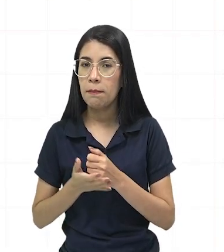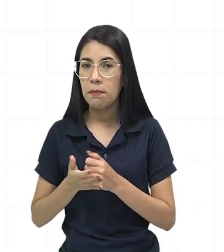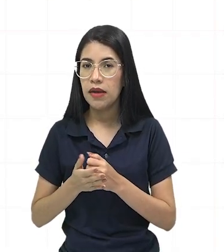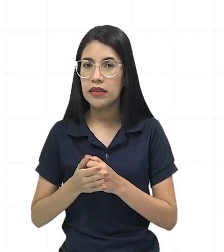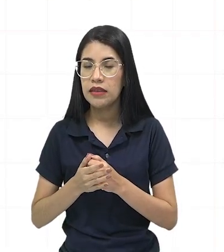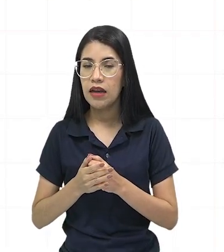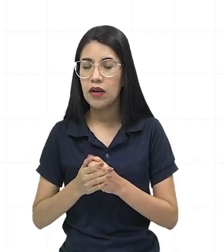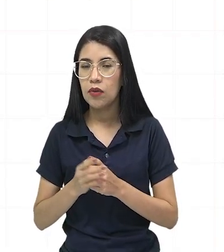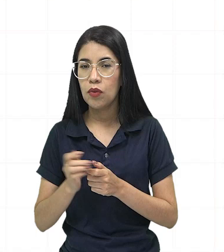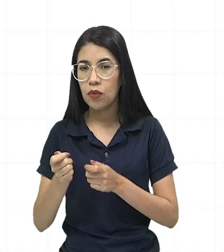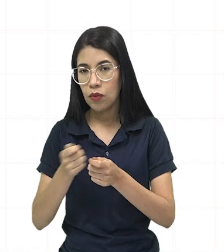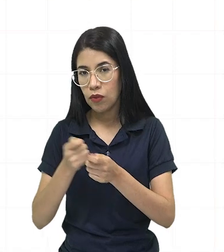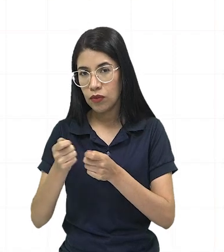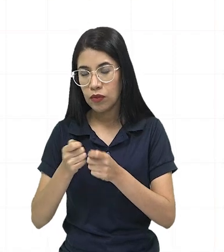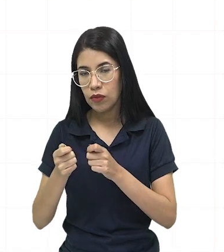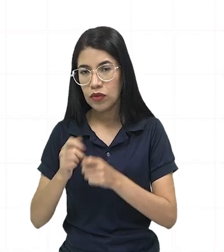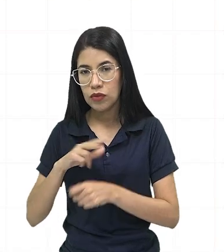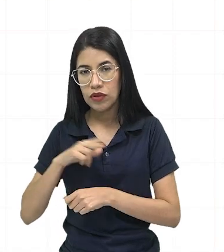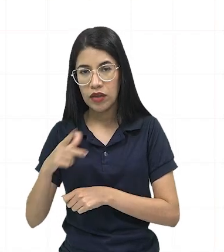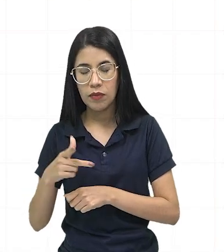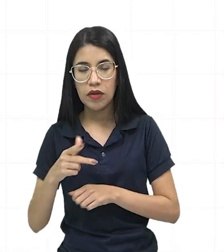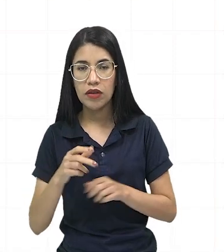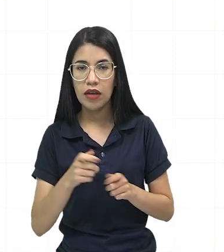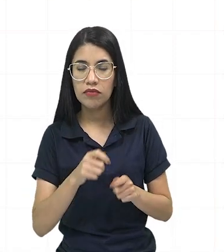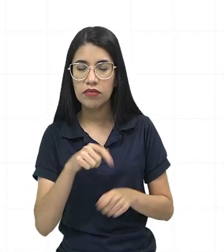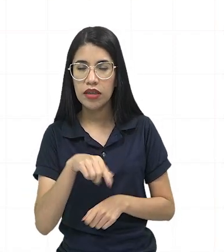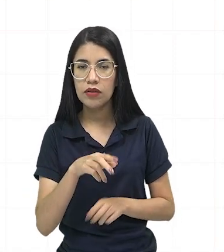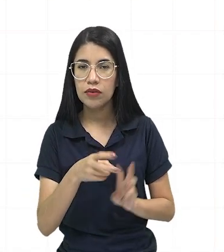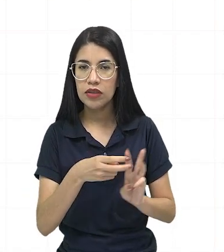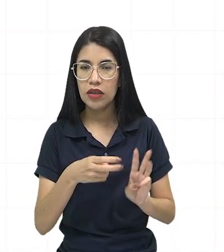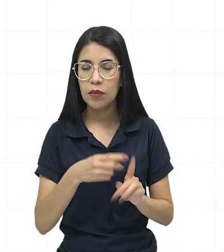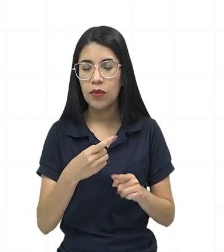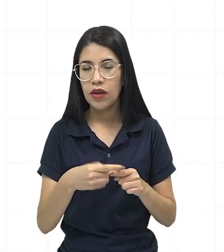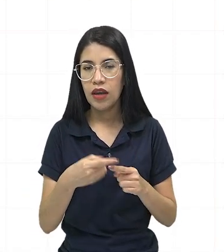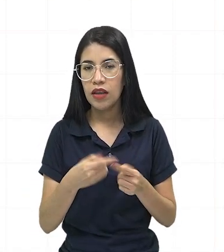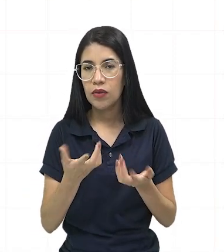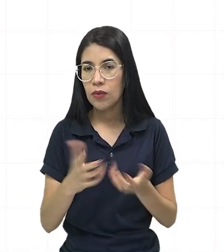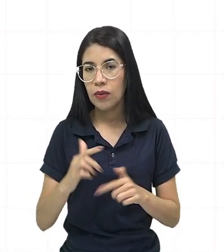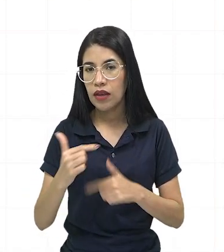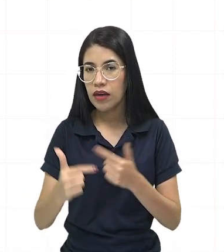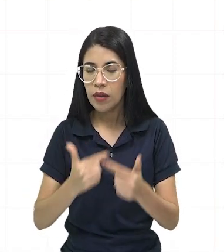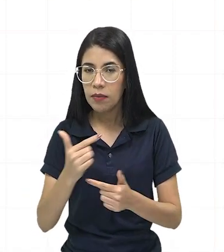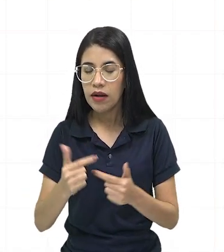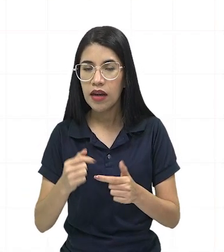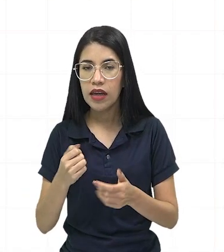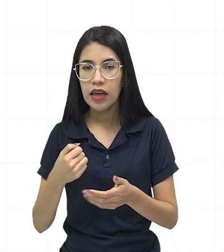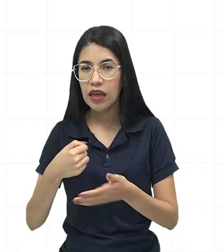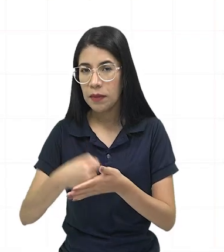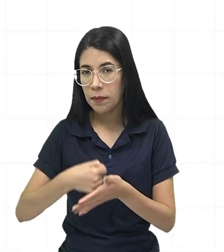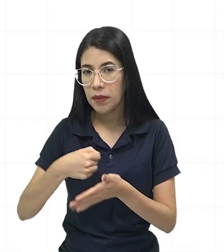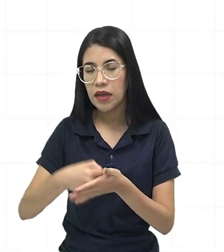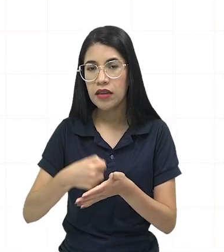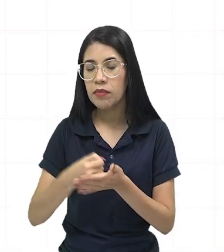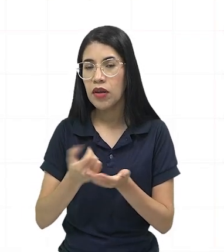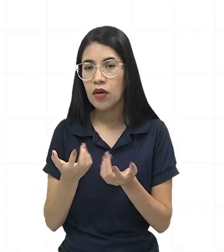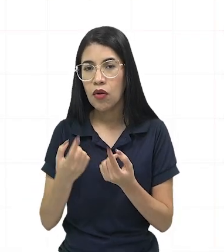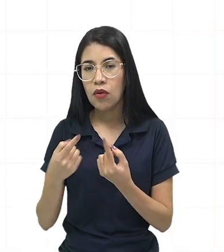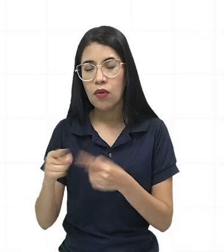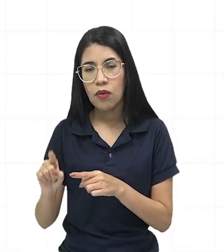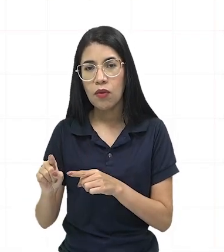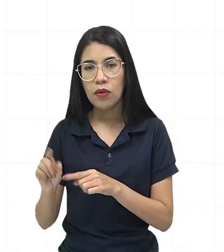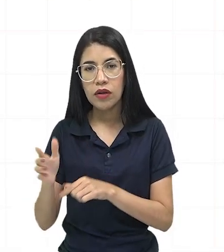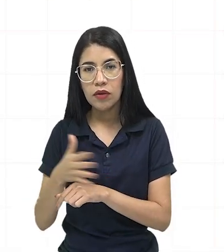europeu sobre o indígena, dizendo que ele é quê? Que ele não trabalha, que ele é preguiçoso, que ele resiste ao processo de colonização, que ele não